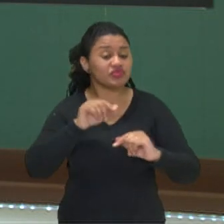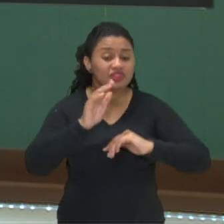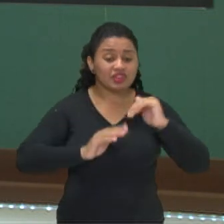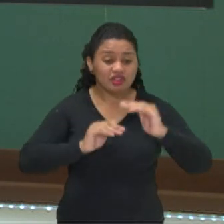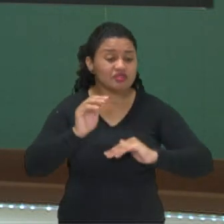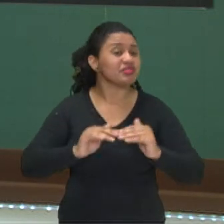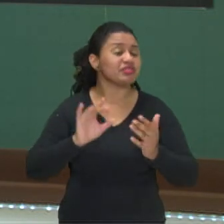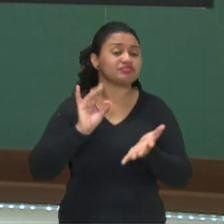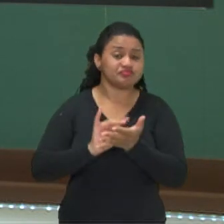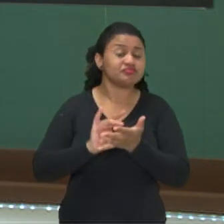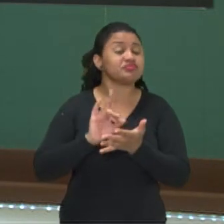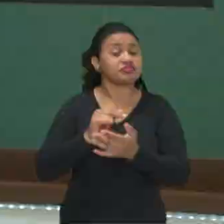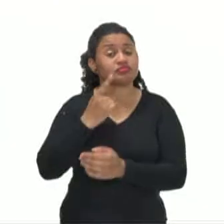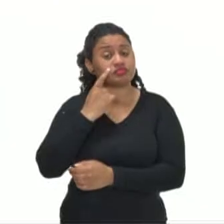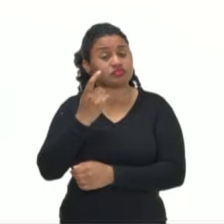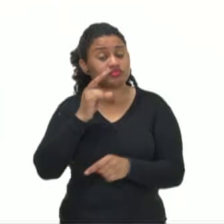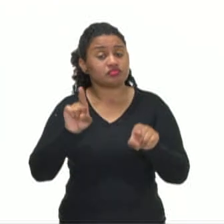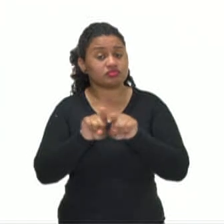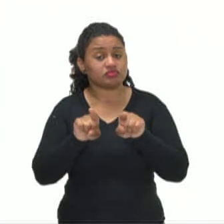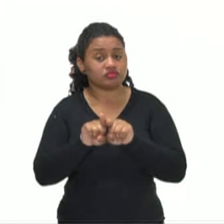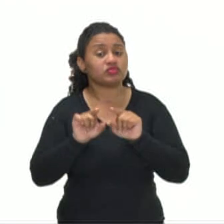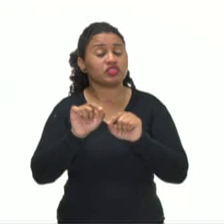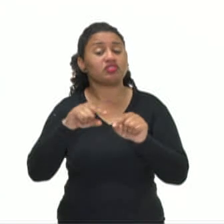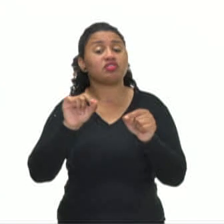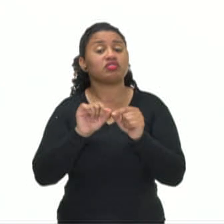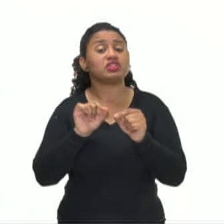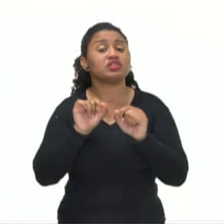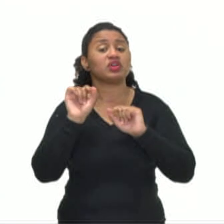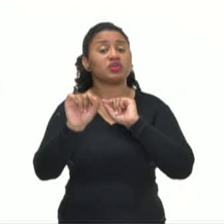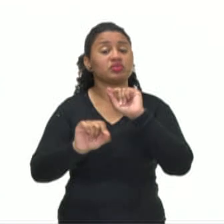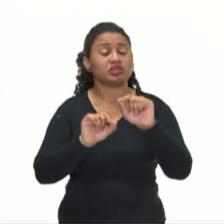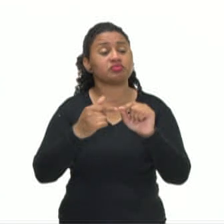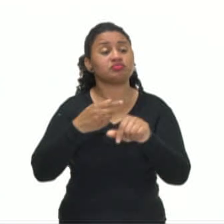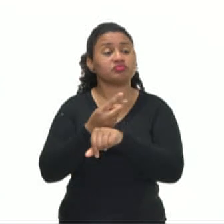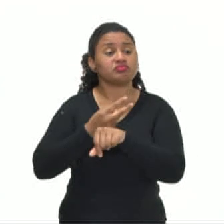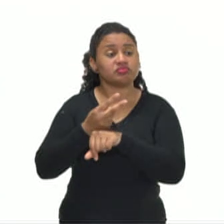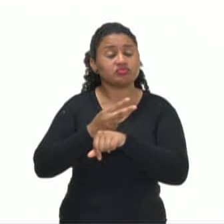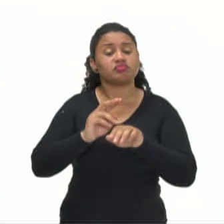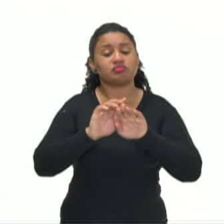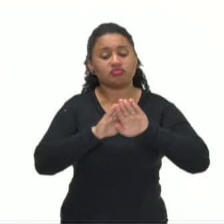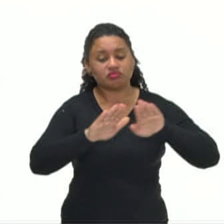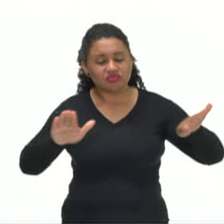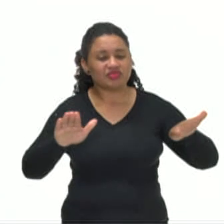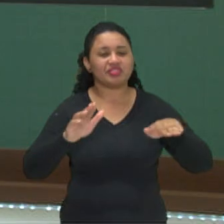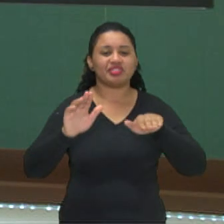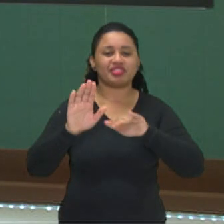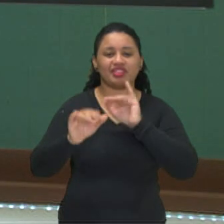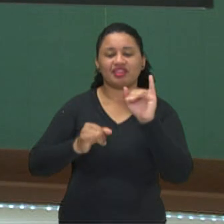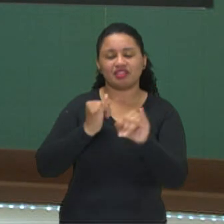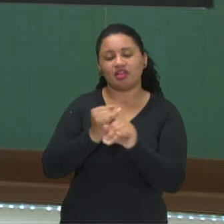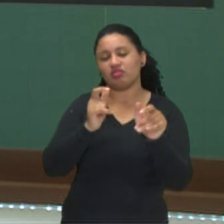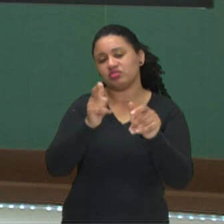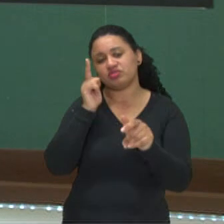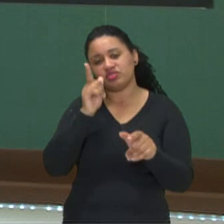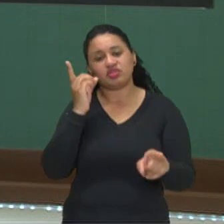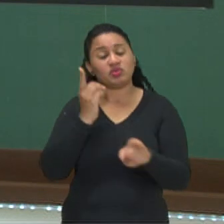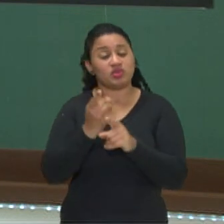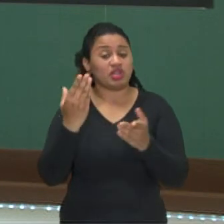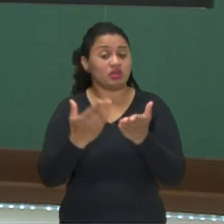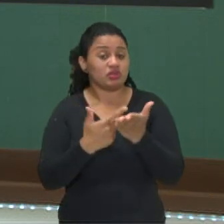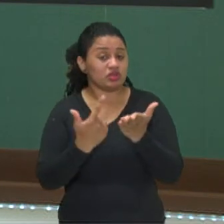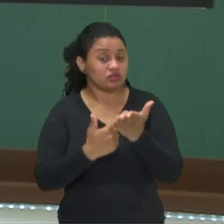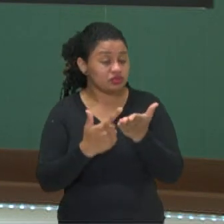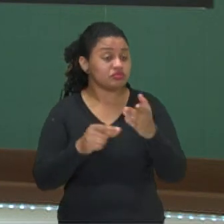na massa, que é bastante interessante. O que vocês vão fazer? Vocês vão procurar uma planificação na internet, onde vocês encontrarem num livro,